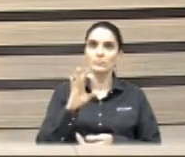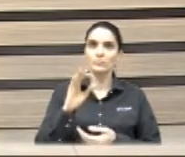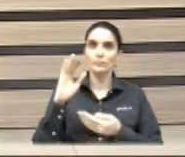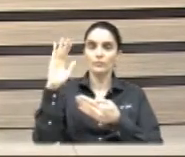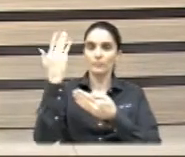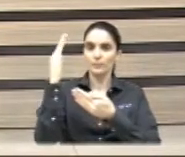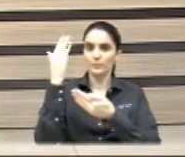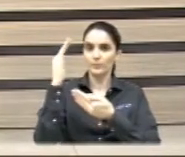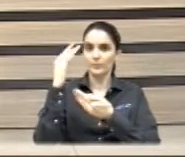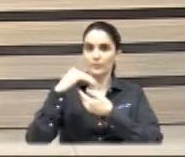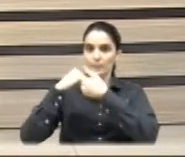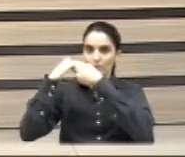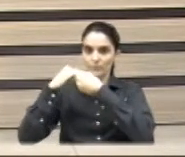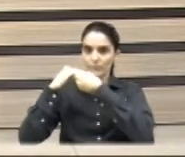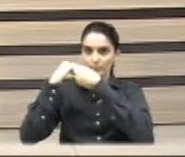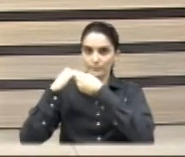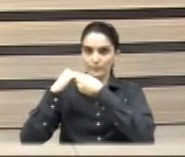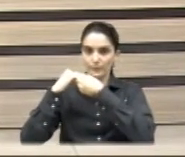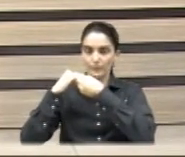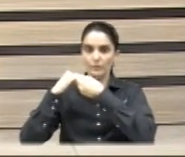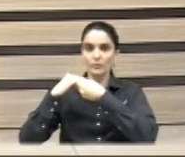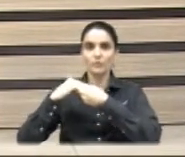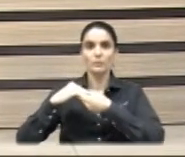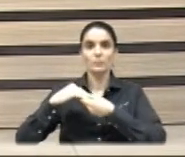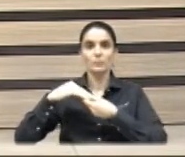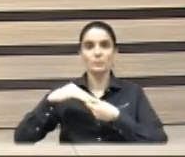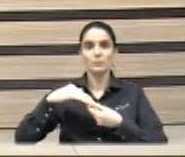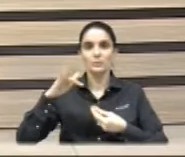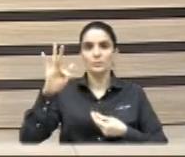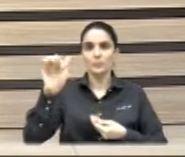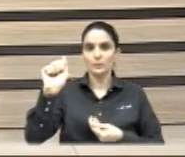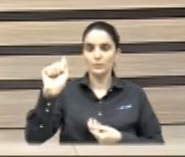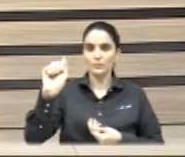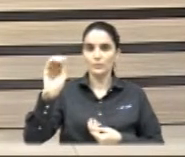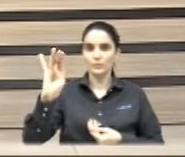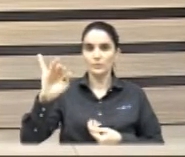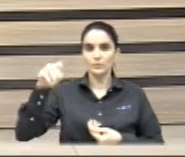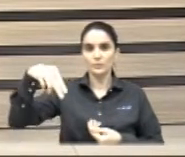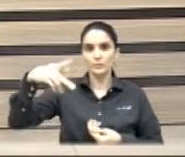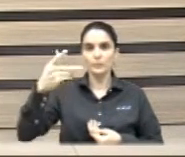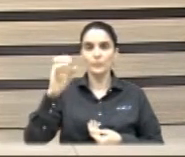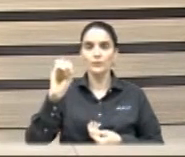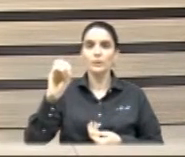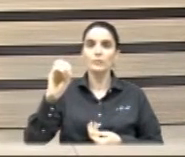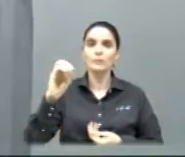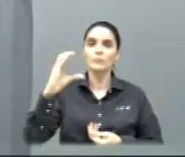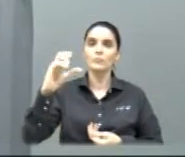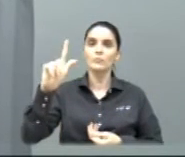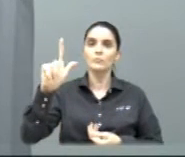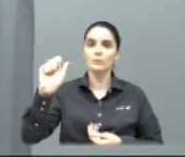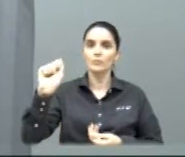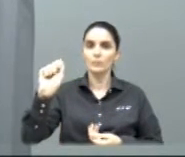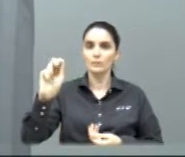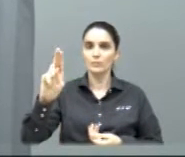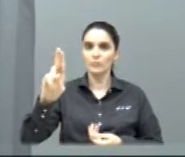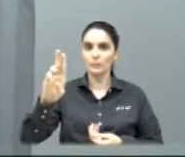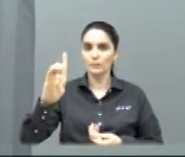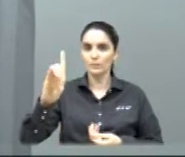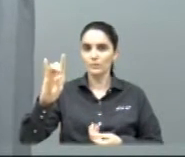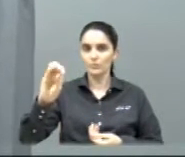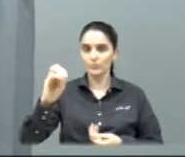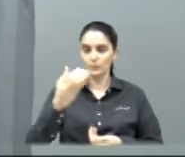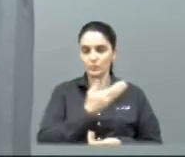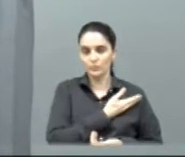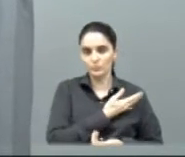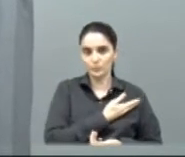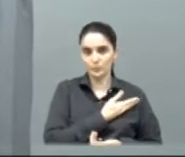saudar os companheiros aqui, o Fabinho, que é da Juventude do PT, o Cláudio Marques, que é o nosso companheiro aqui